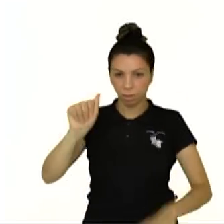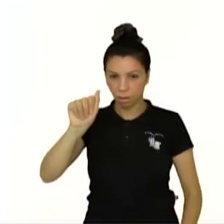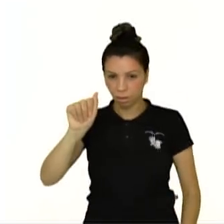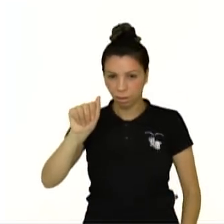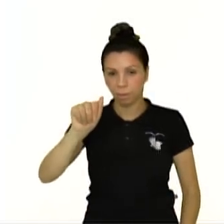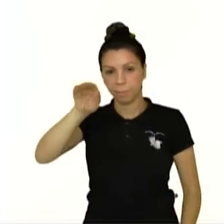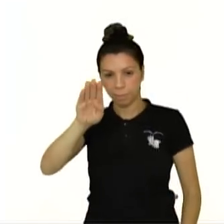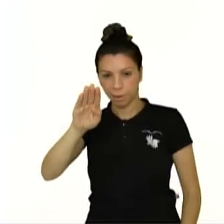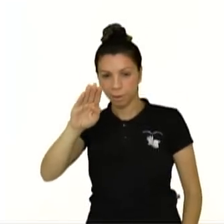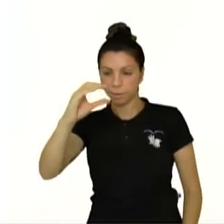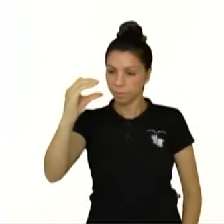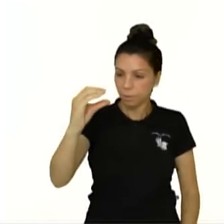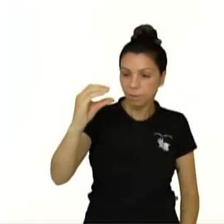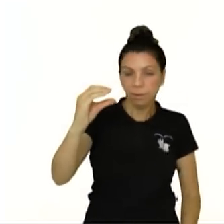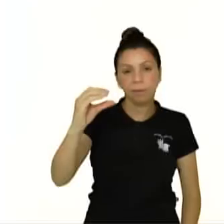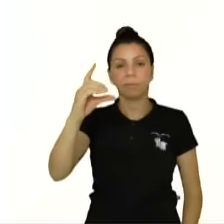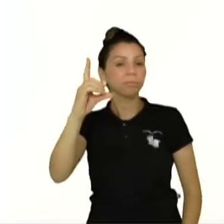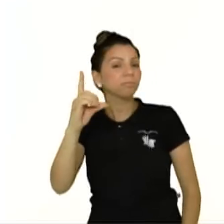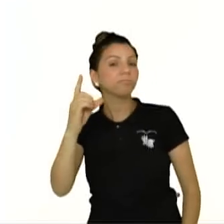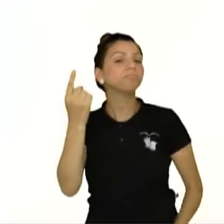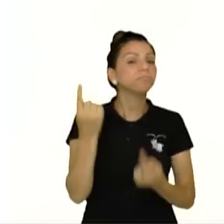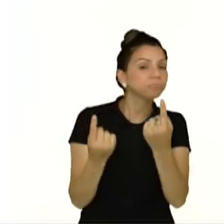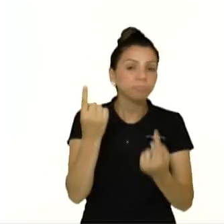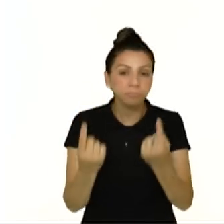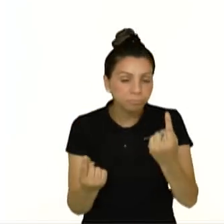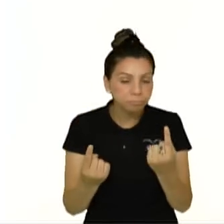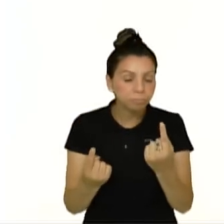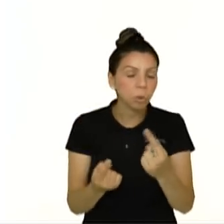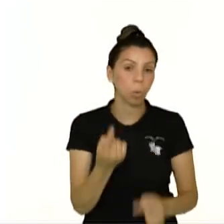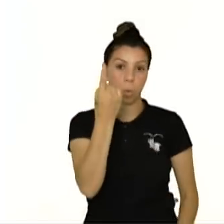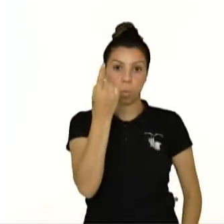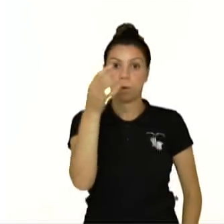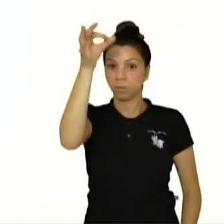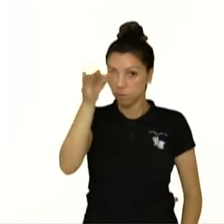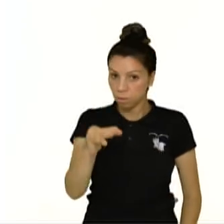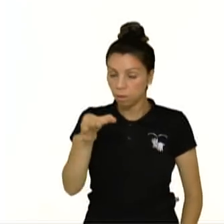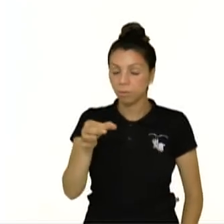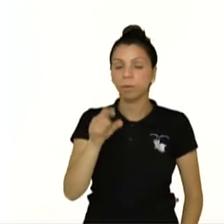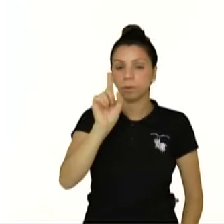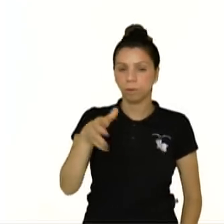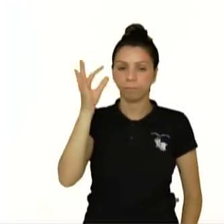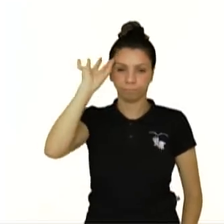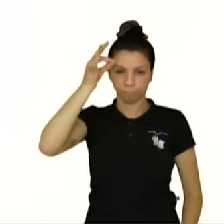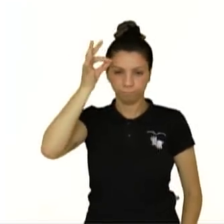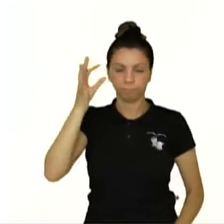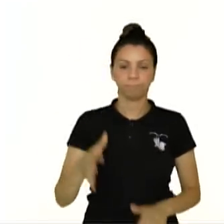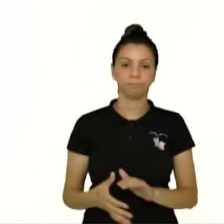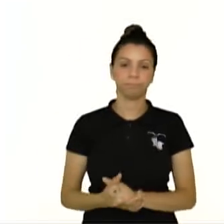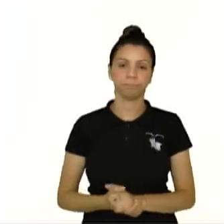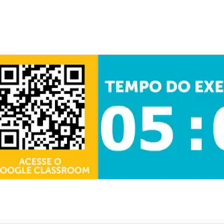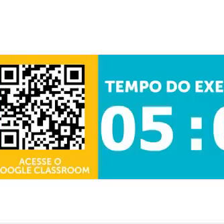petróleo, C, algodão ou D, aço? Somente uma está correta, hein? Nós já voltamos.